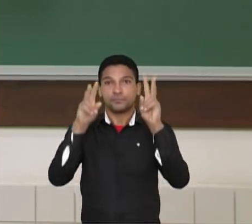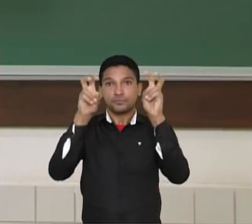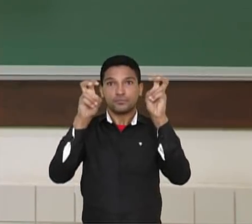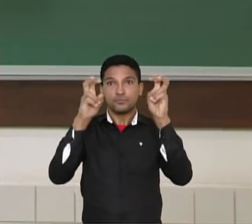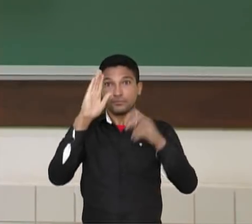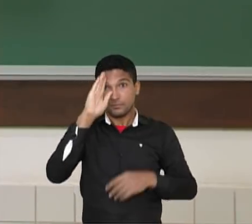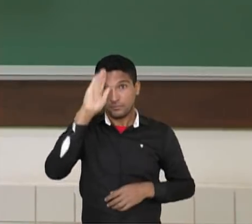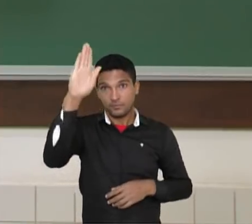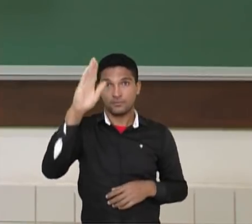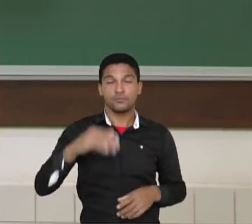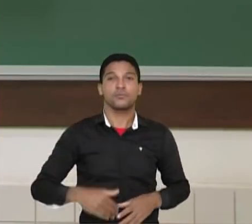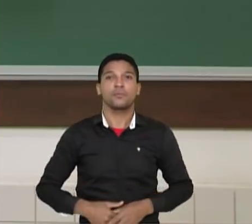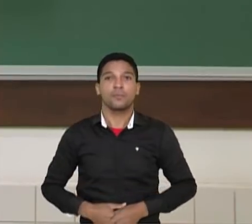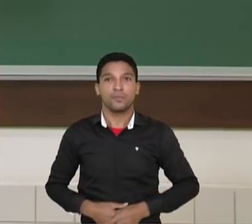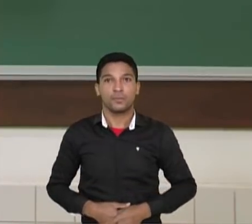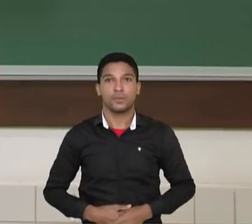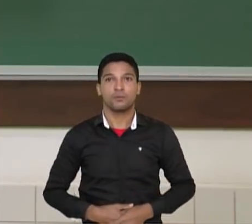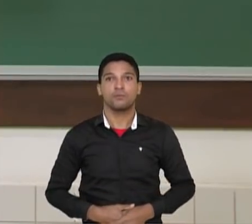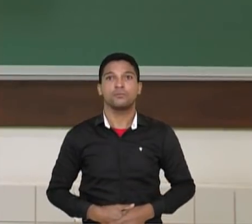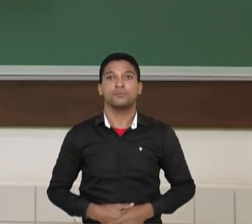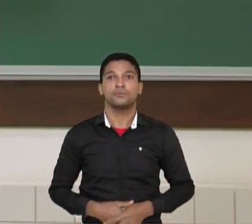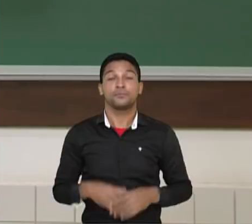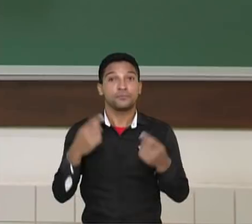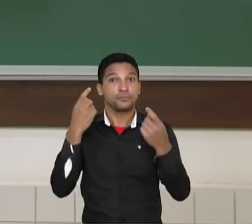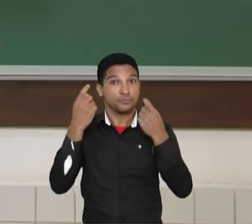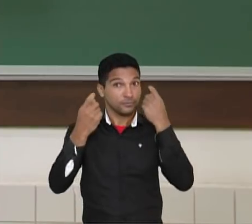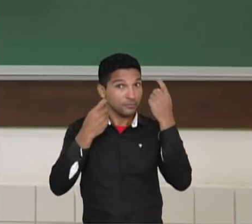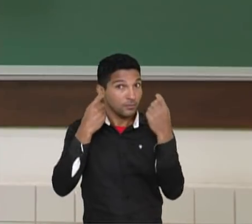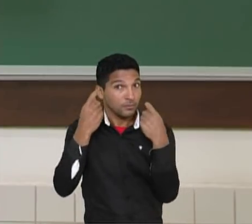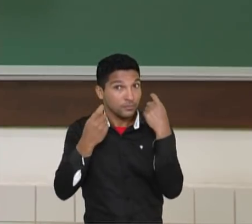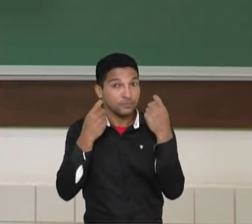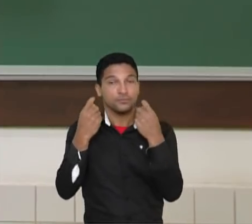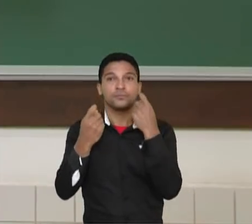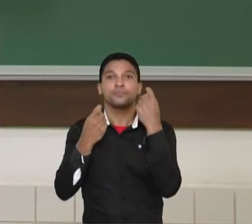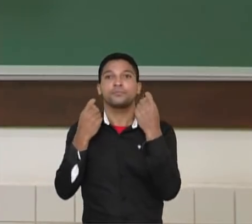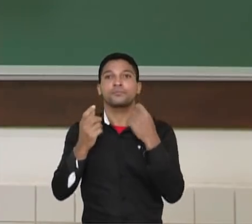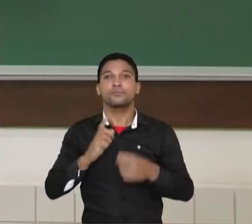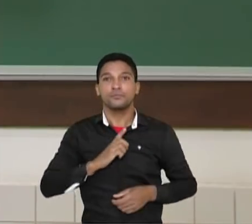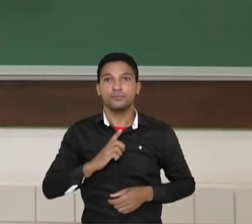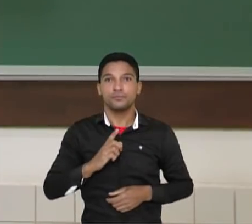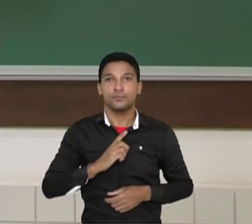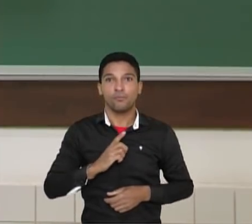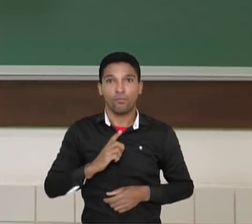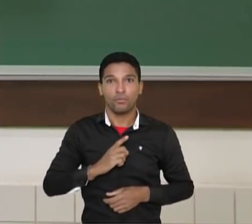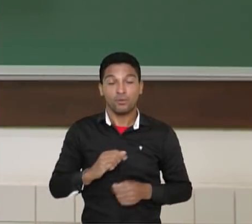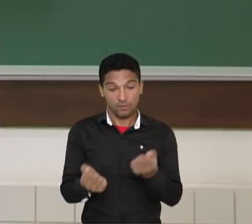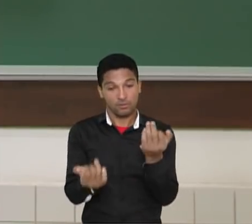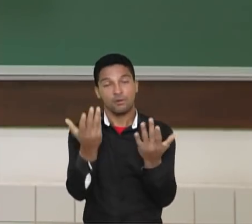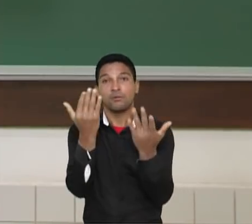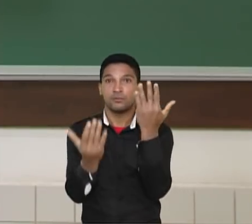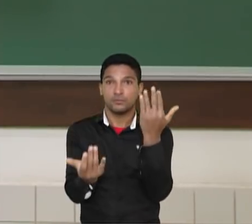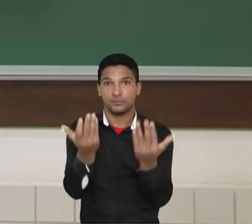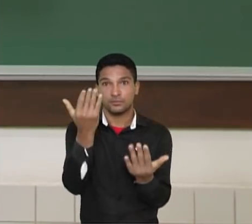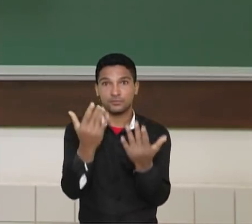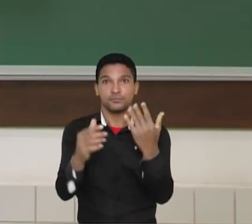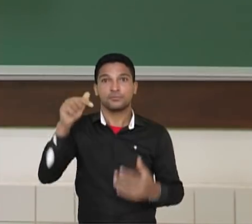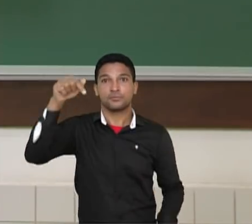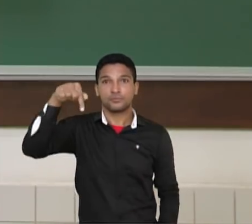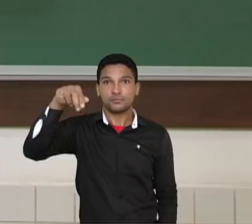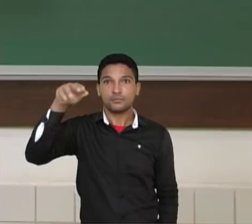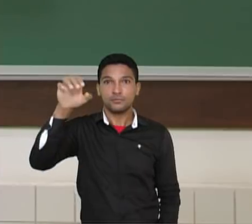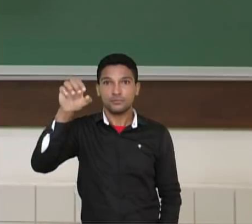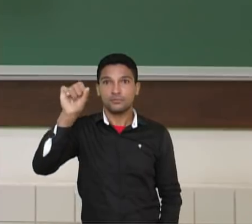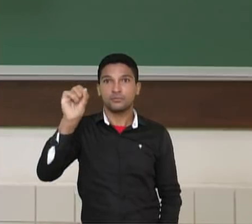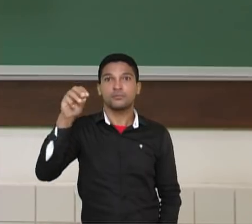principal dessa reportagem é relacionado à preocupação que nós temos com as queimadas que vêm ocorrendo, né,